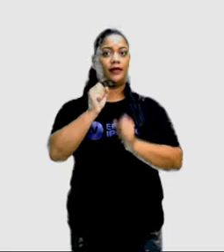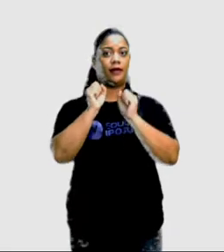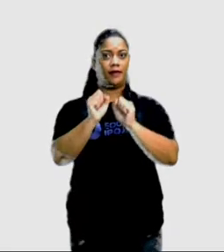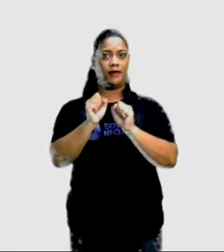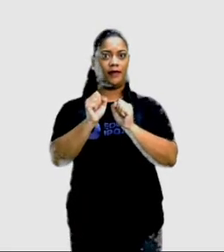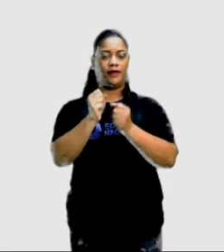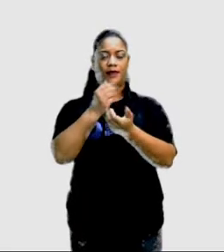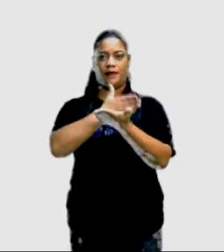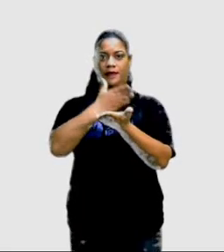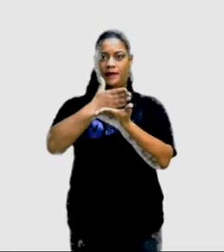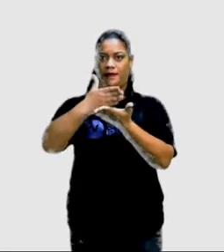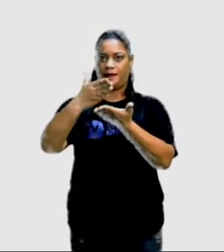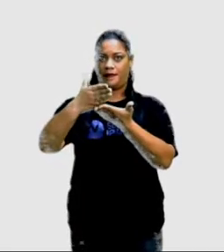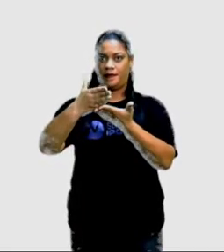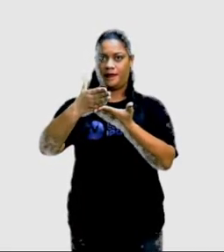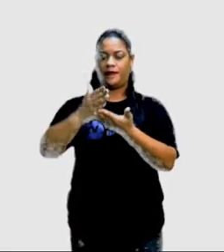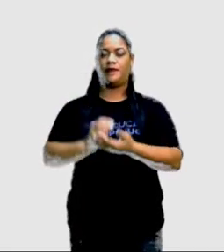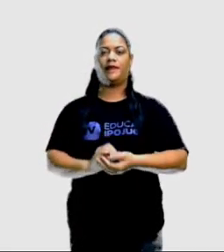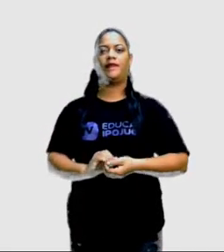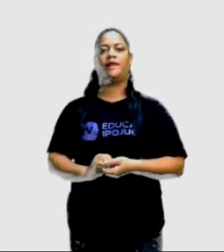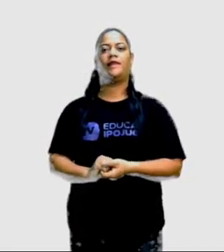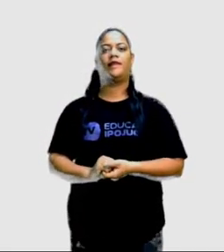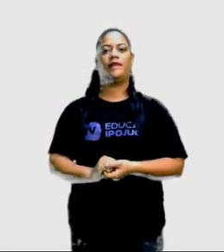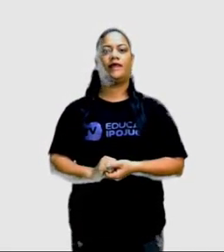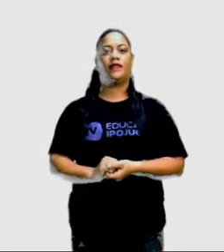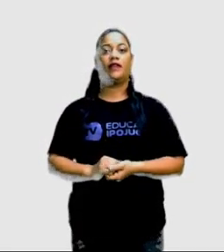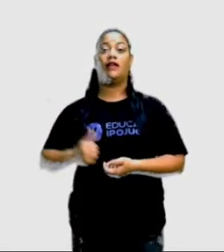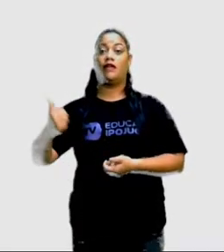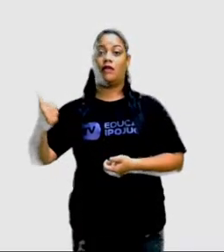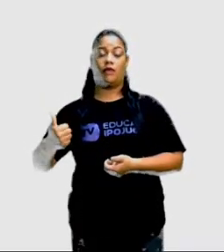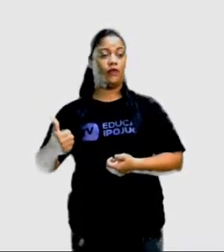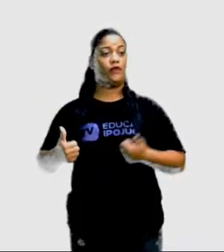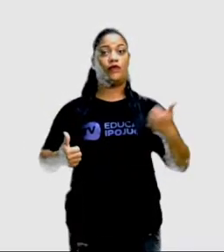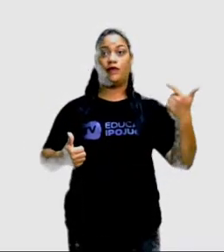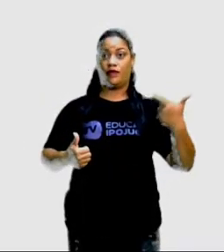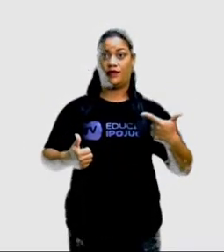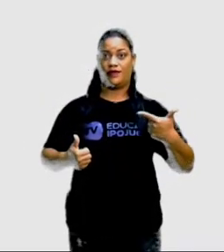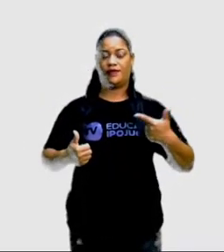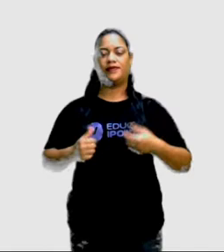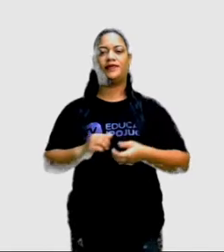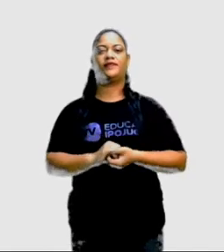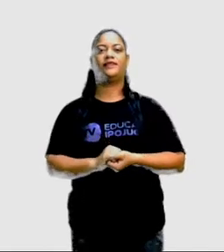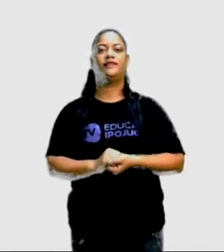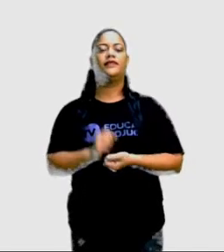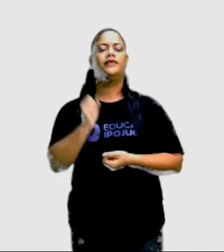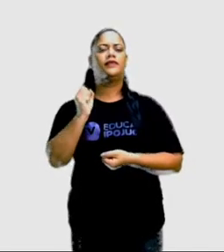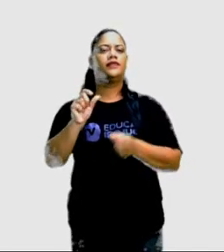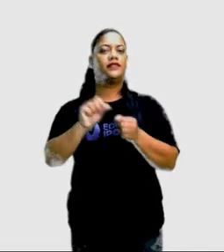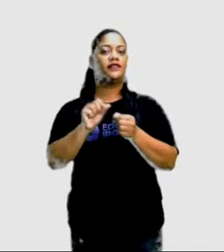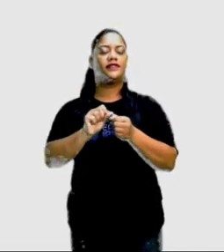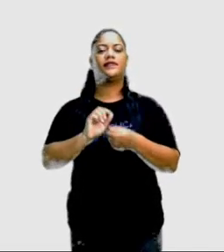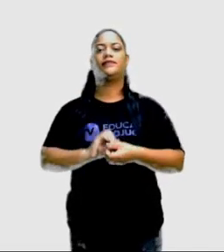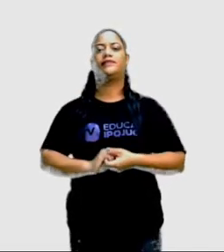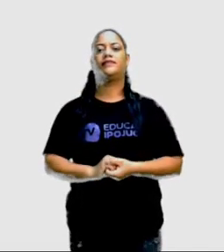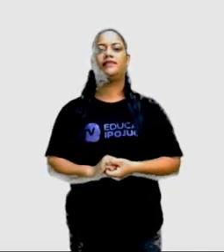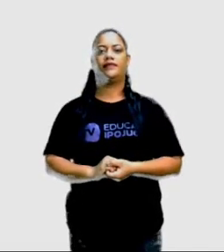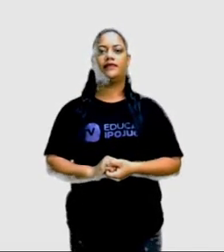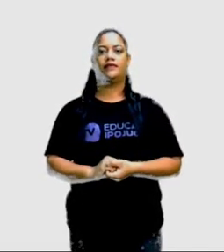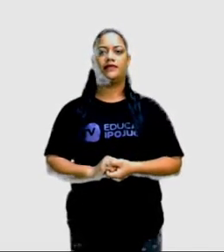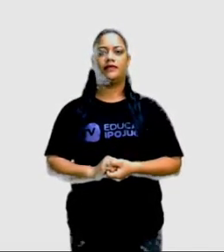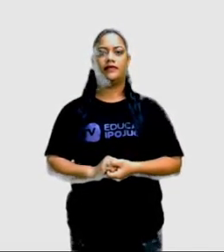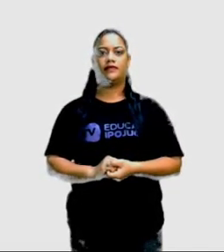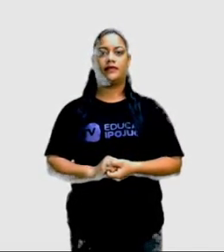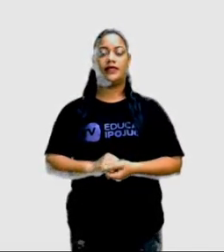pode distribuir as 8 balas entre o bolso 1 e o bolso 2, a gente pode fazer a seguinte. Posso